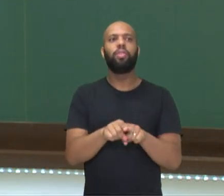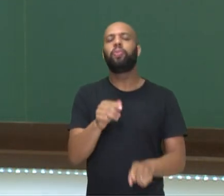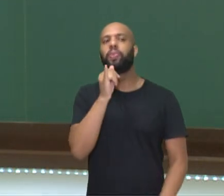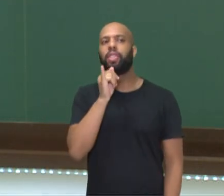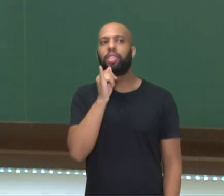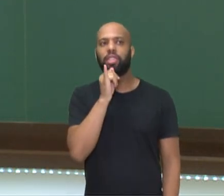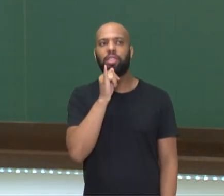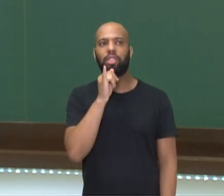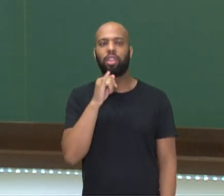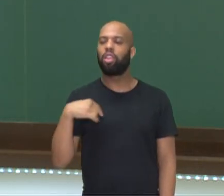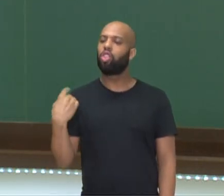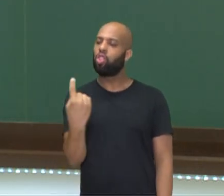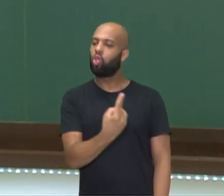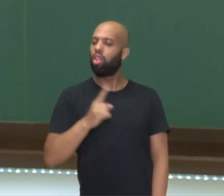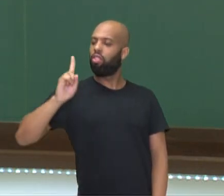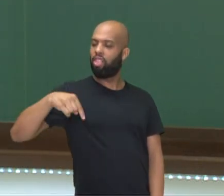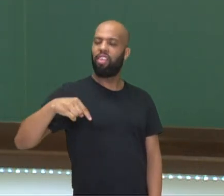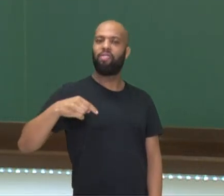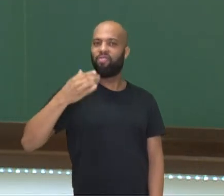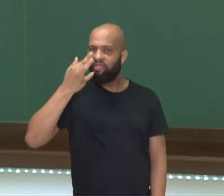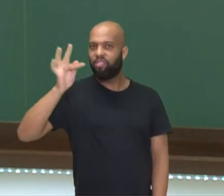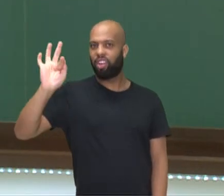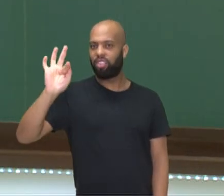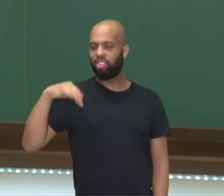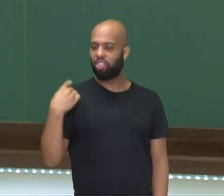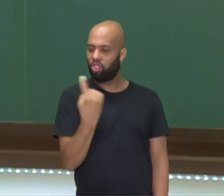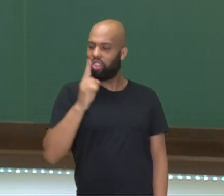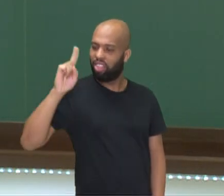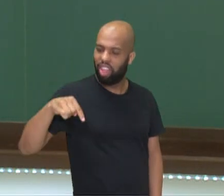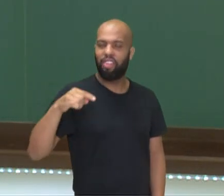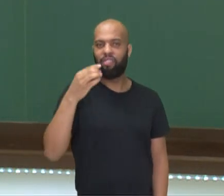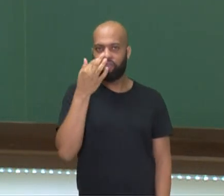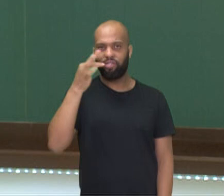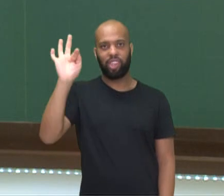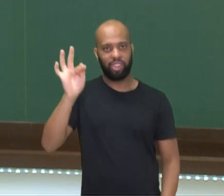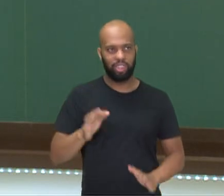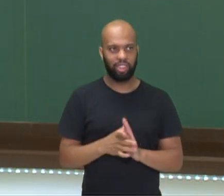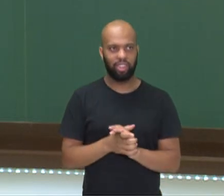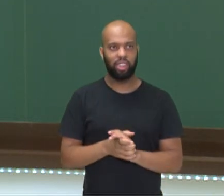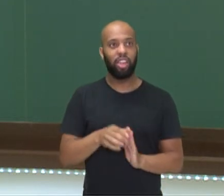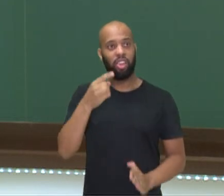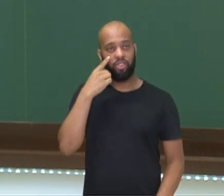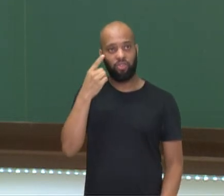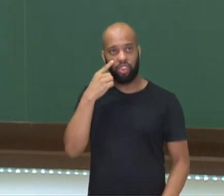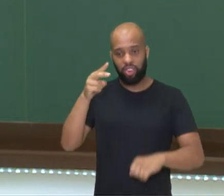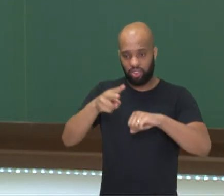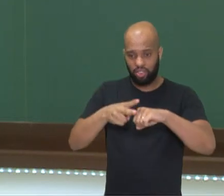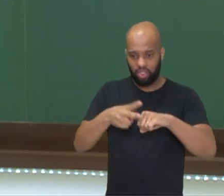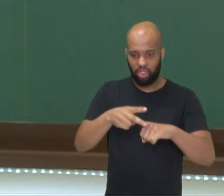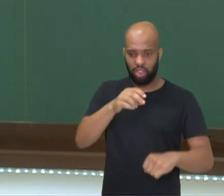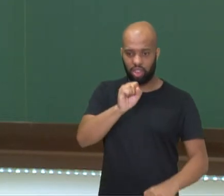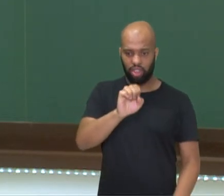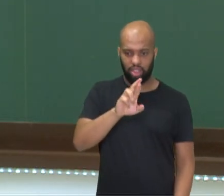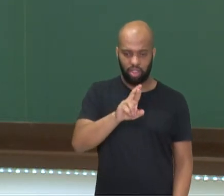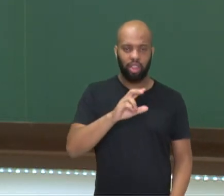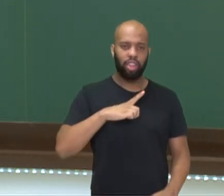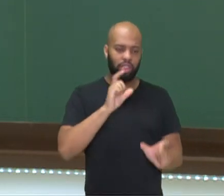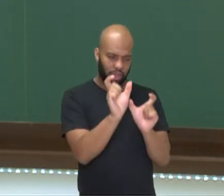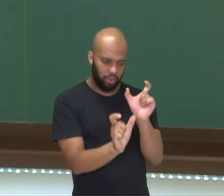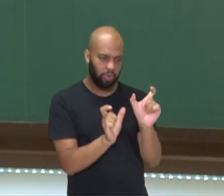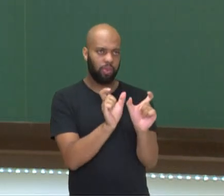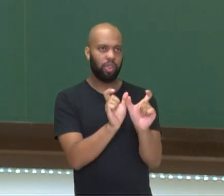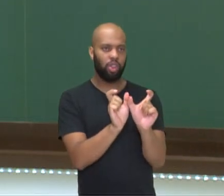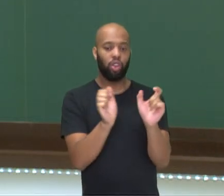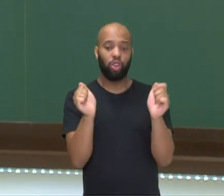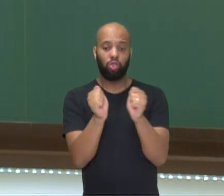exemplo, sois francês, sois francês. Veja que o verbo ser está conjugado para com